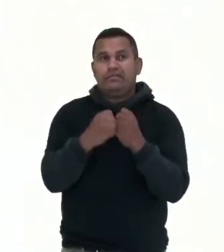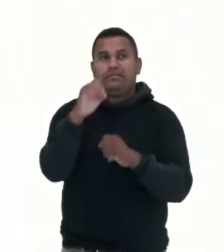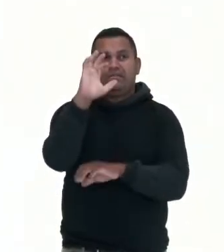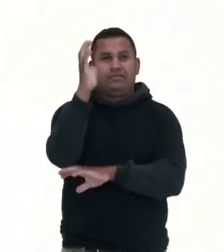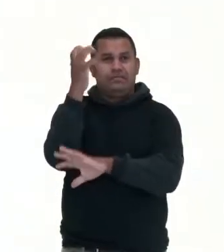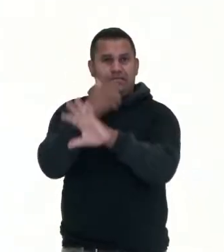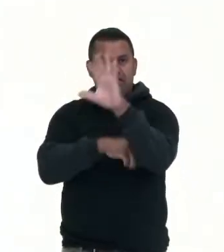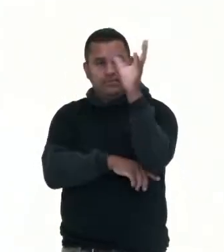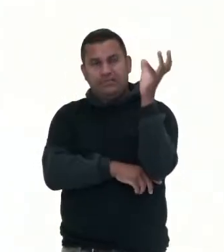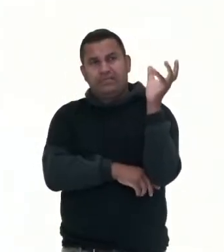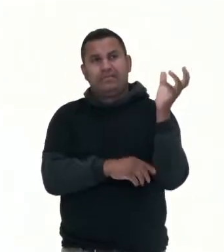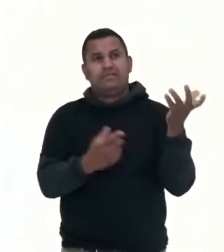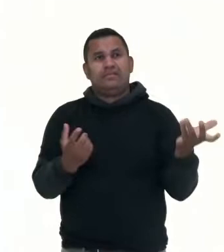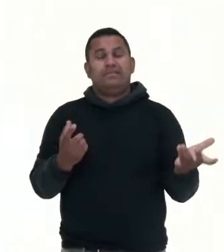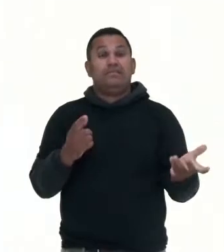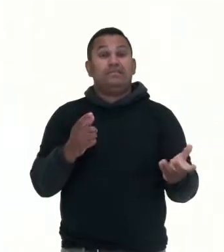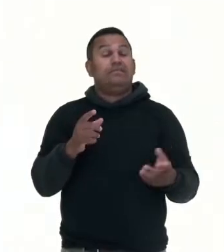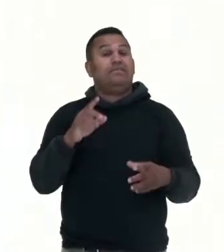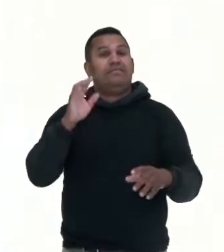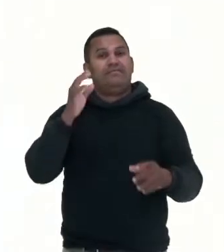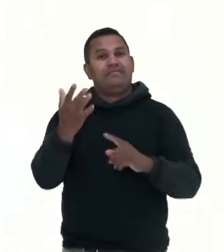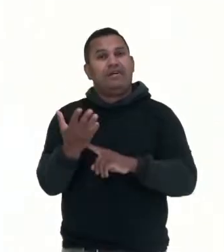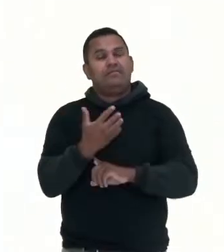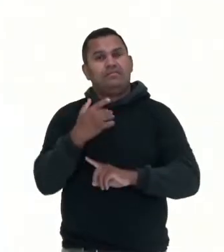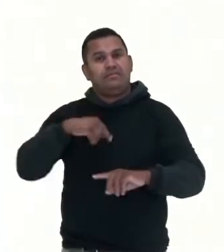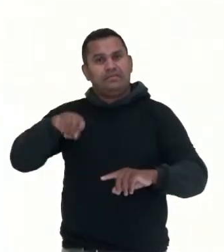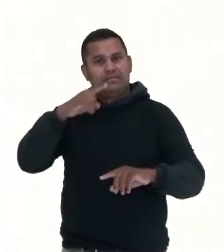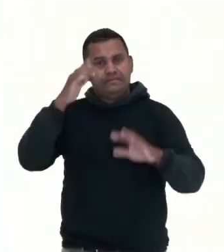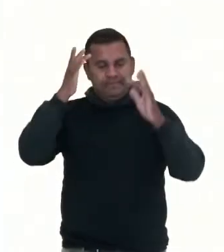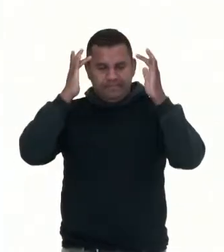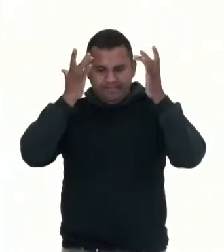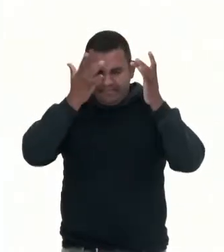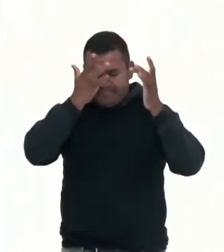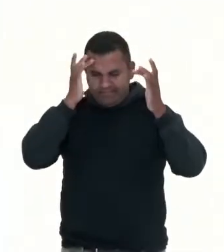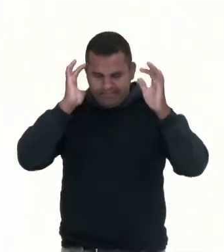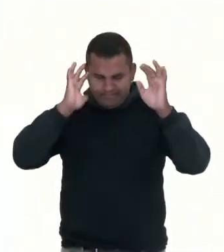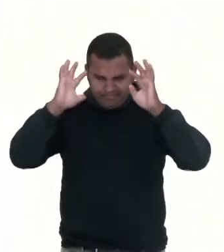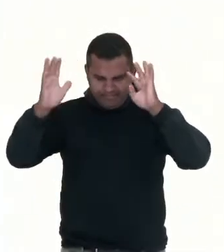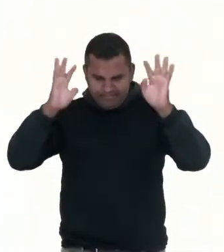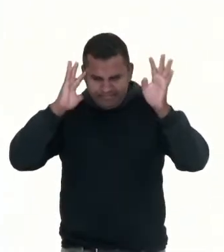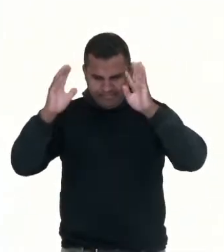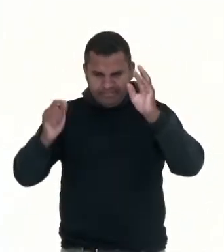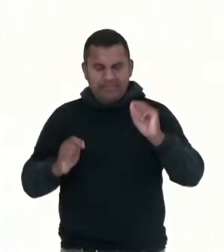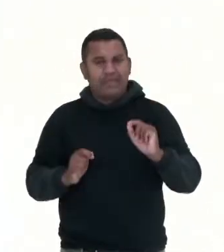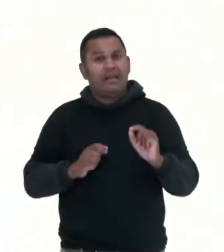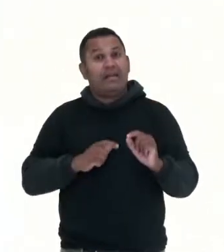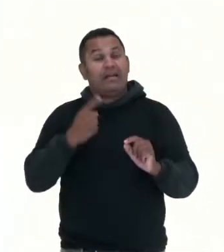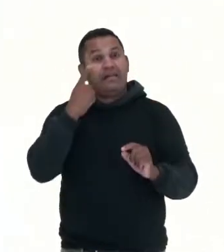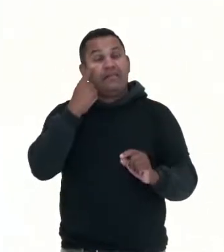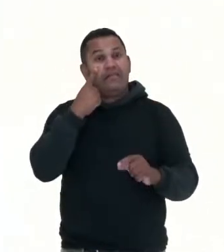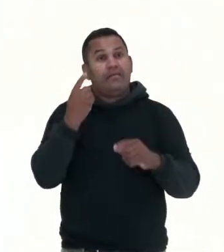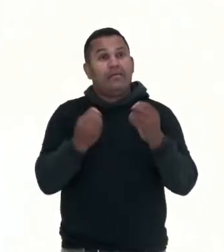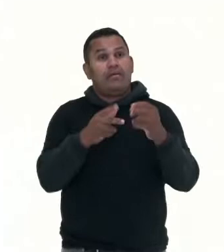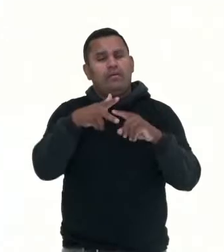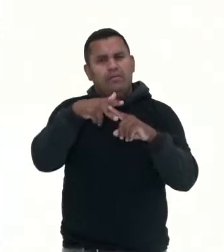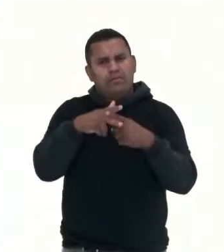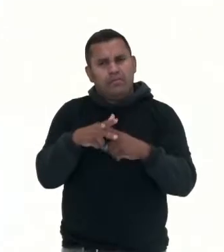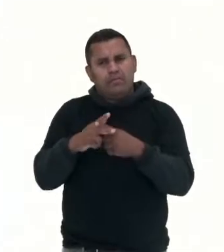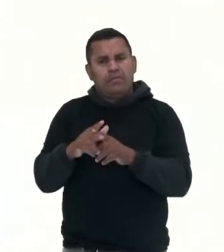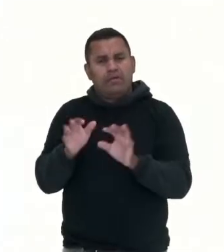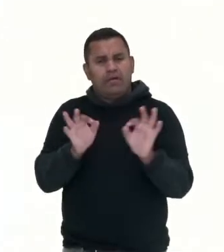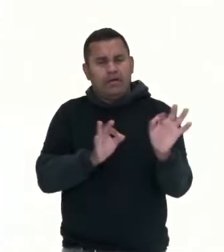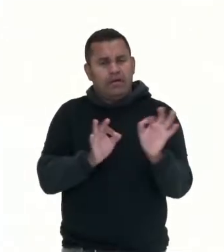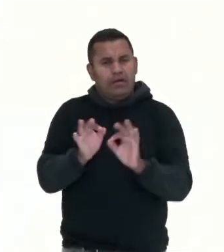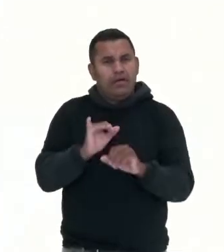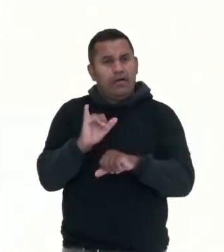criasse políticas públicas, políticas de educação ambiental, para que fosse